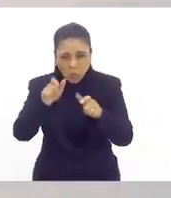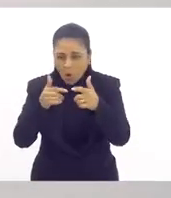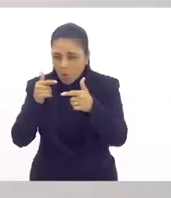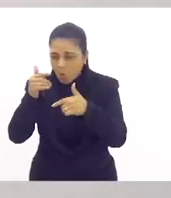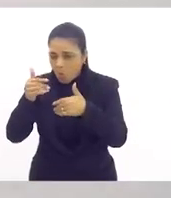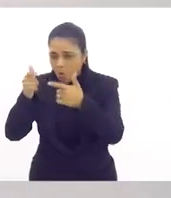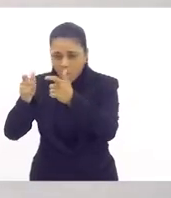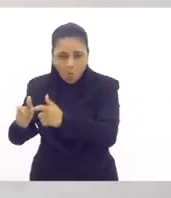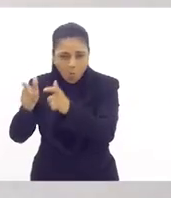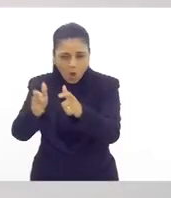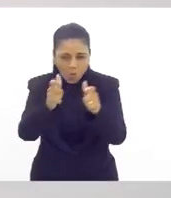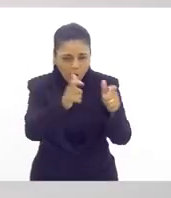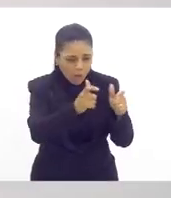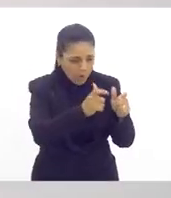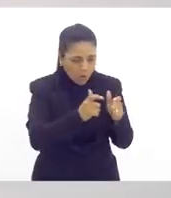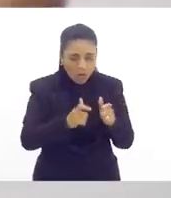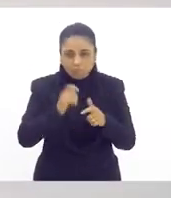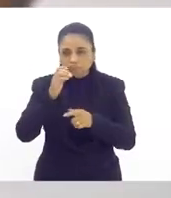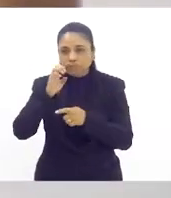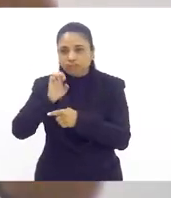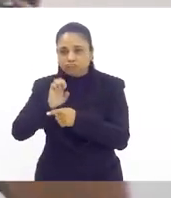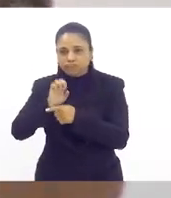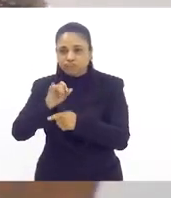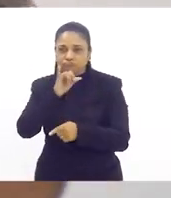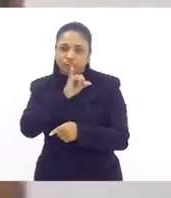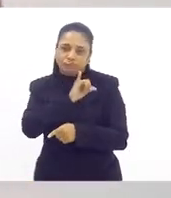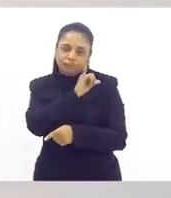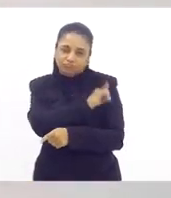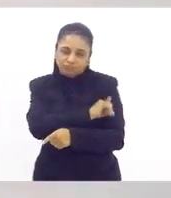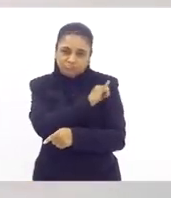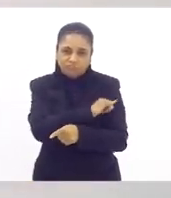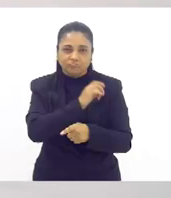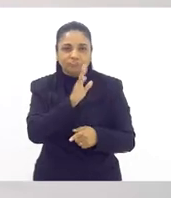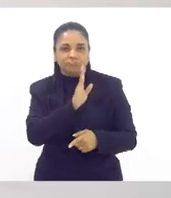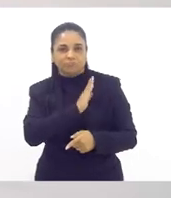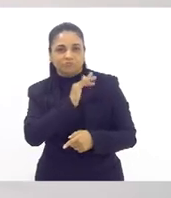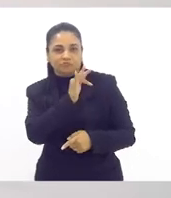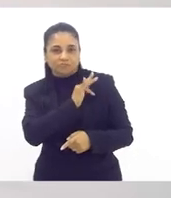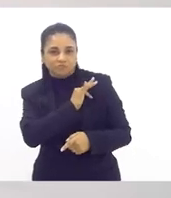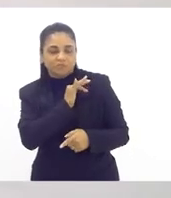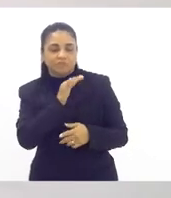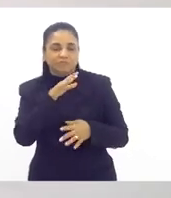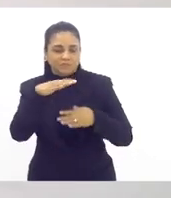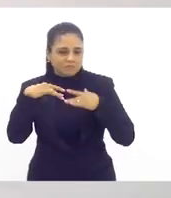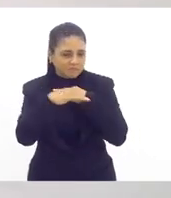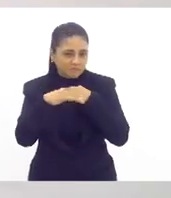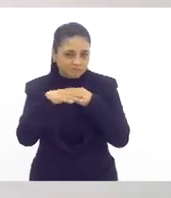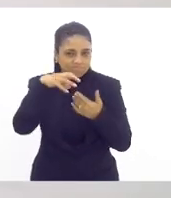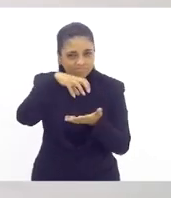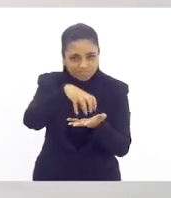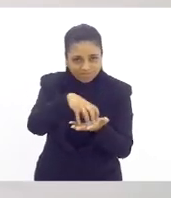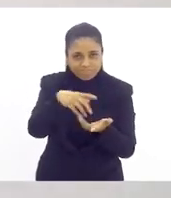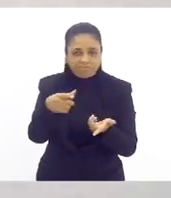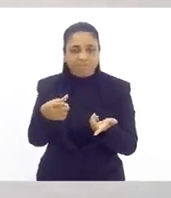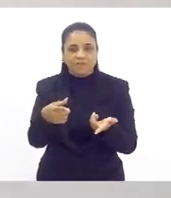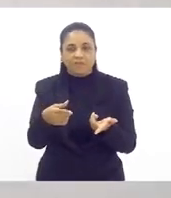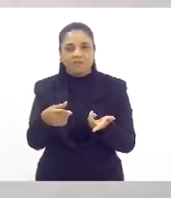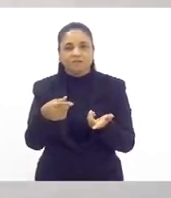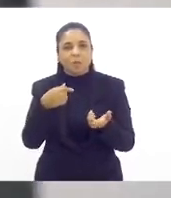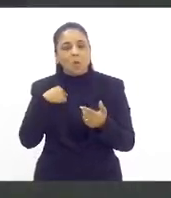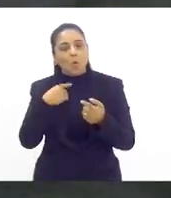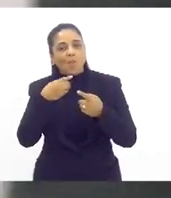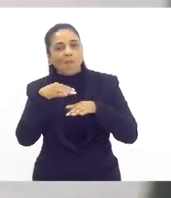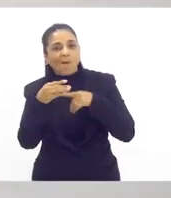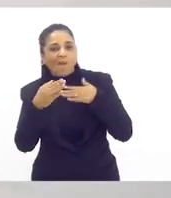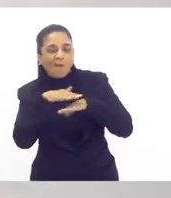do Estado do Rio de Janeiro da Baixada Fluminense da região metropolitana eu tava comentando com as pessoas